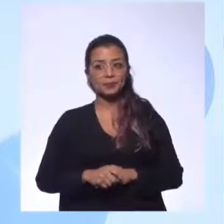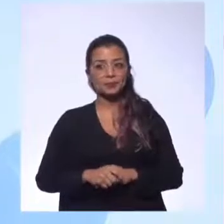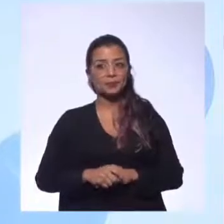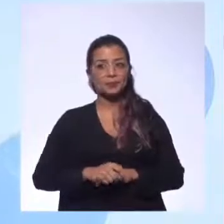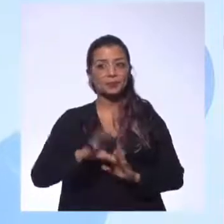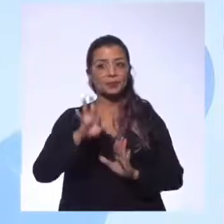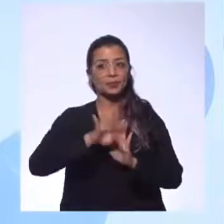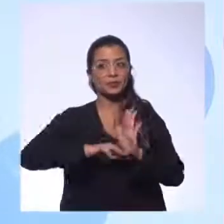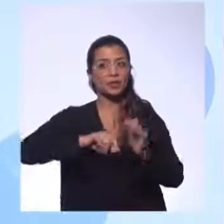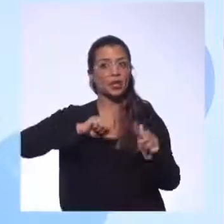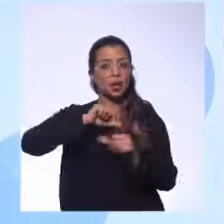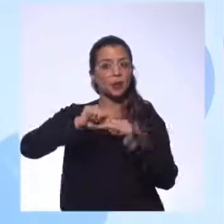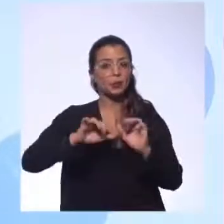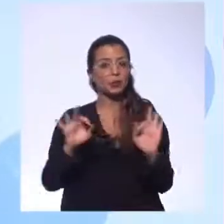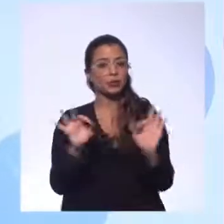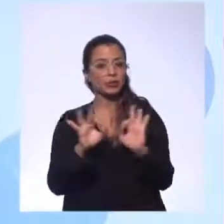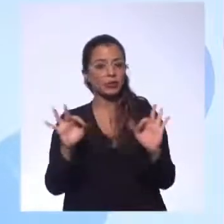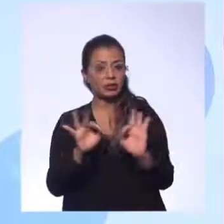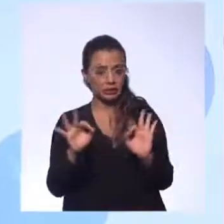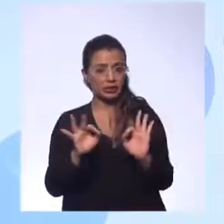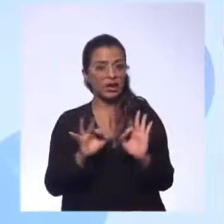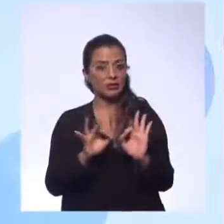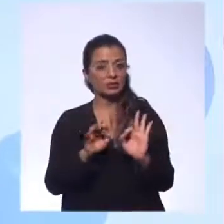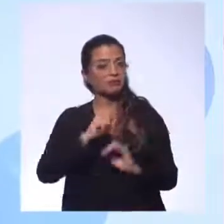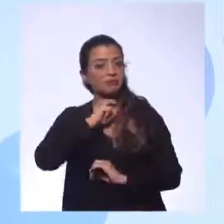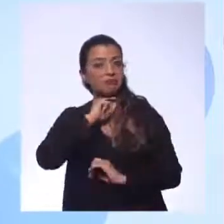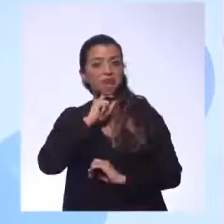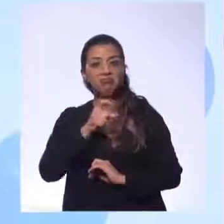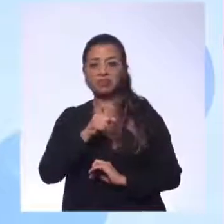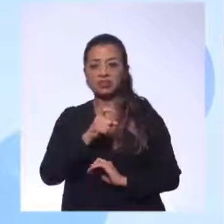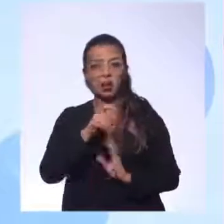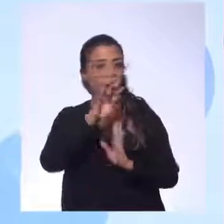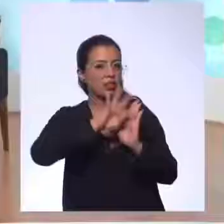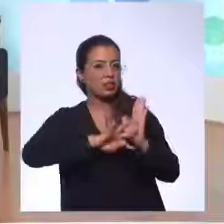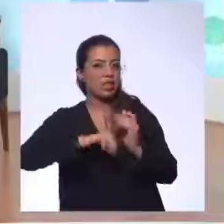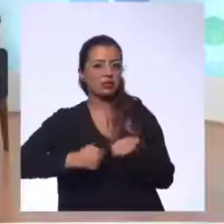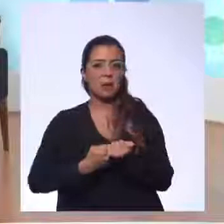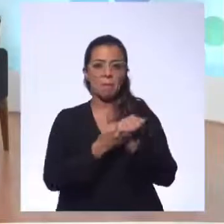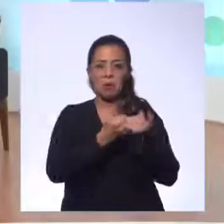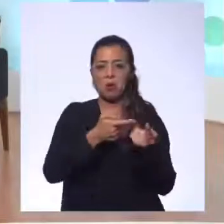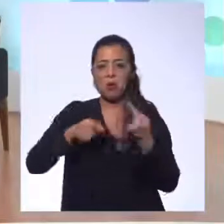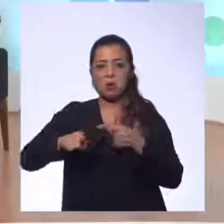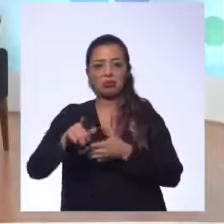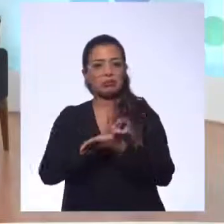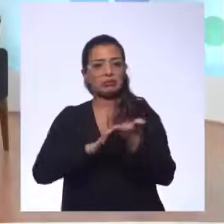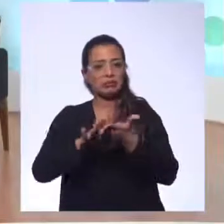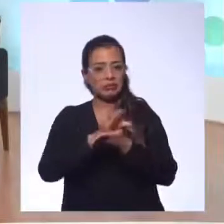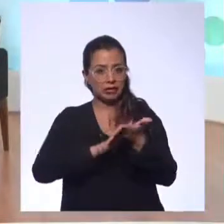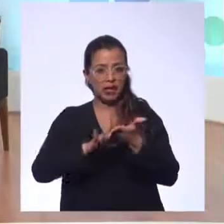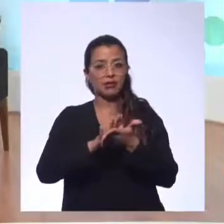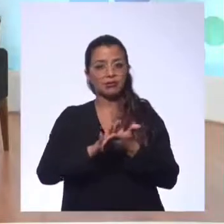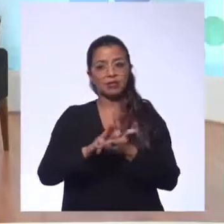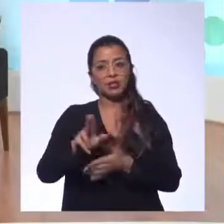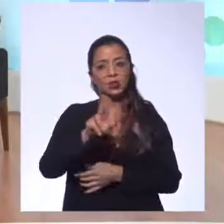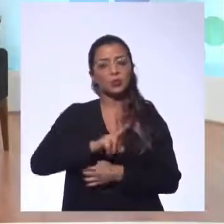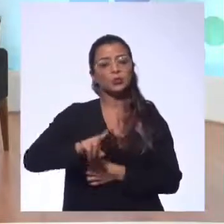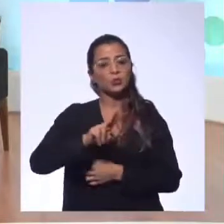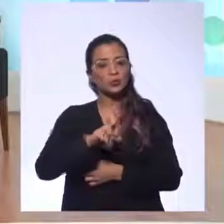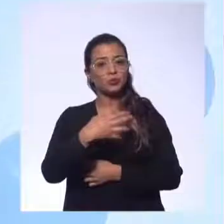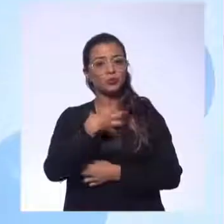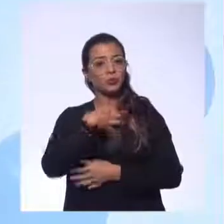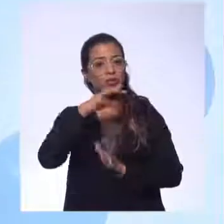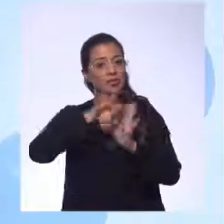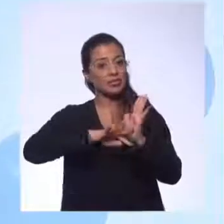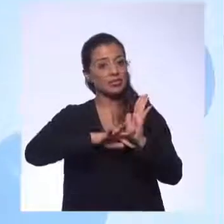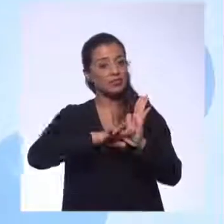mudaram. Ninguém aqui colocou que teve alteração. Então os textos não foram não nada mudaram. convincentes. Na verdade, porque eles usaram talvez a parte o texto que